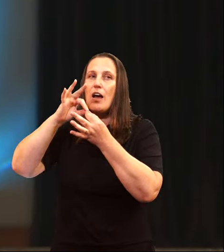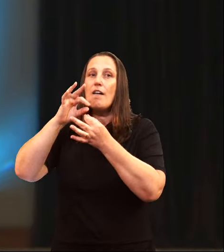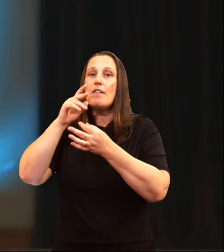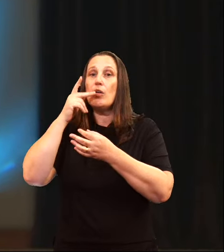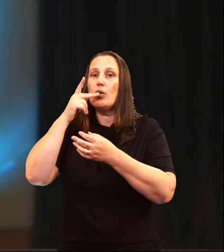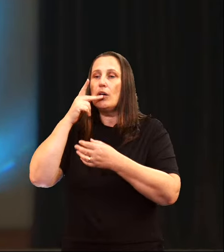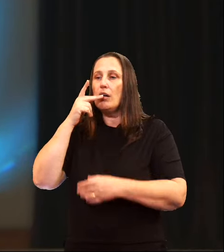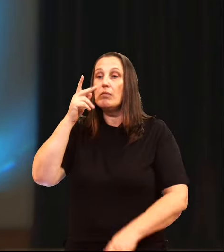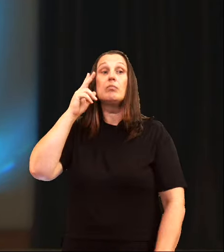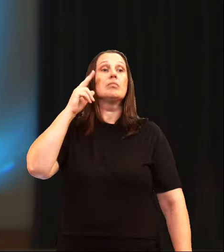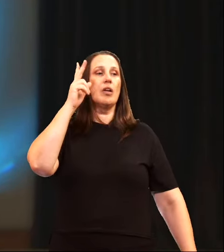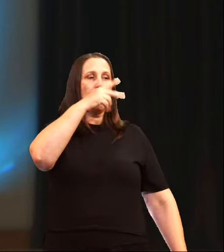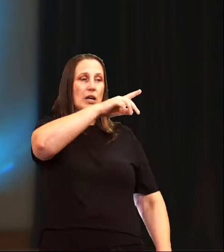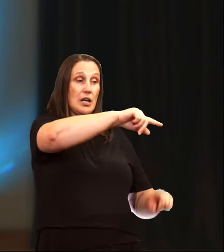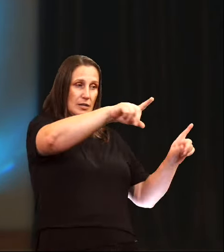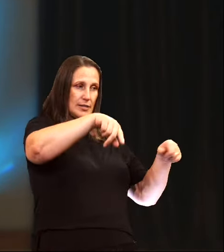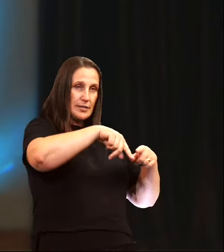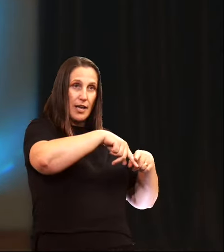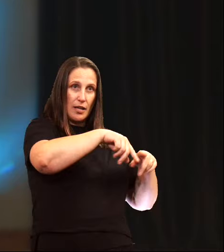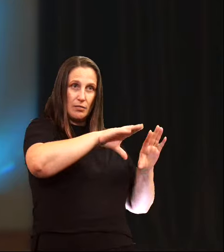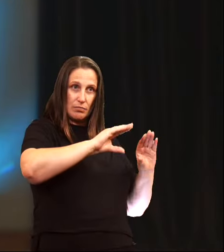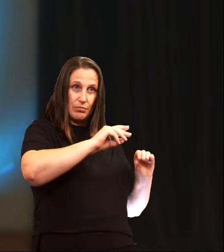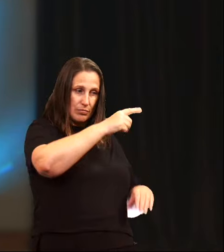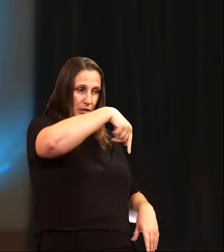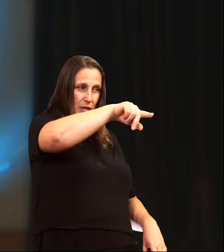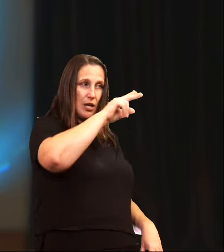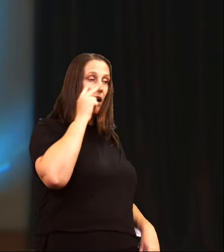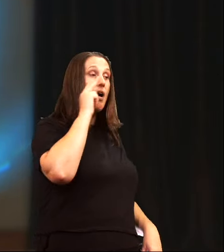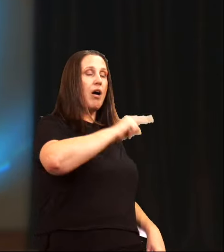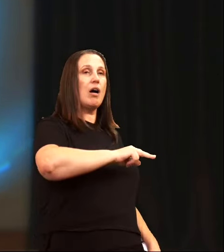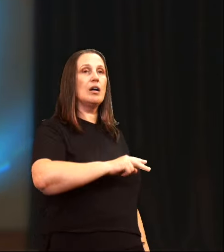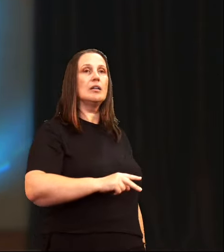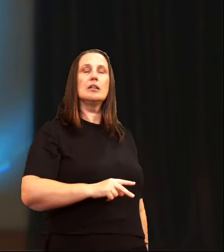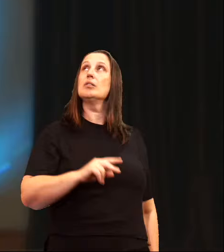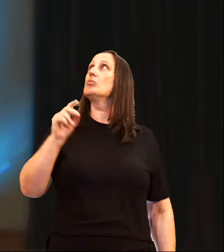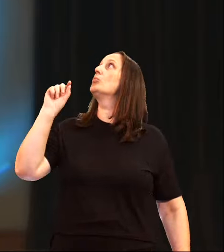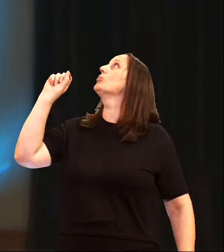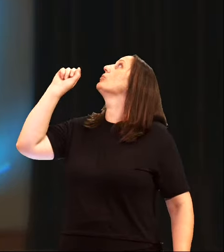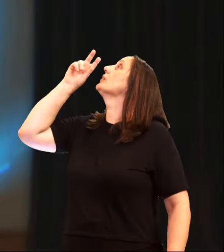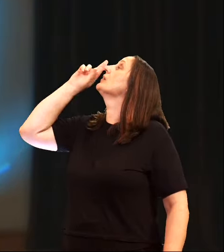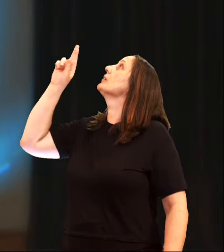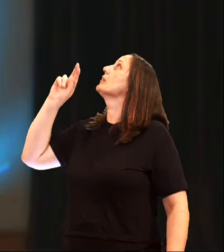olhada aqui na sala. Foi, Senhor.